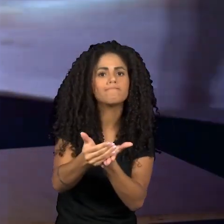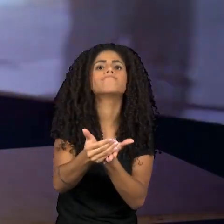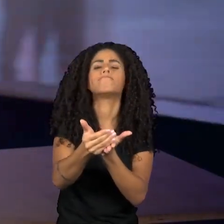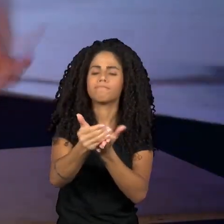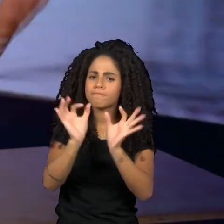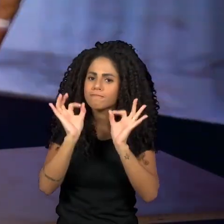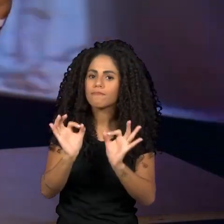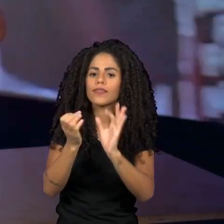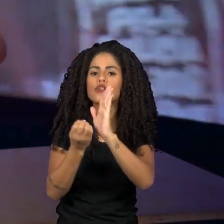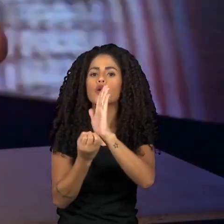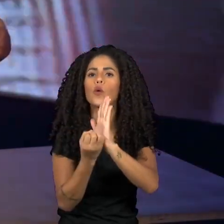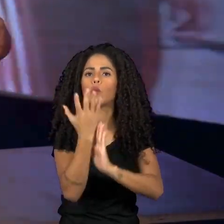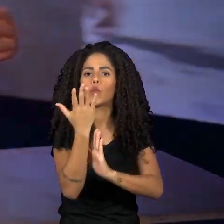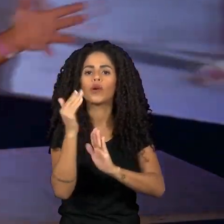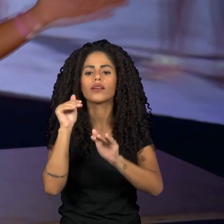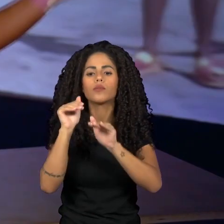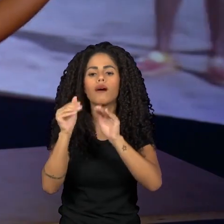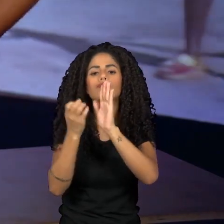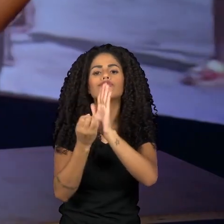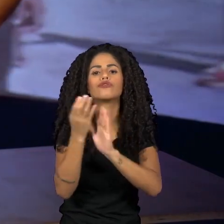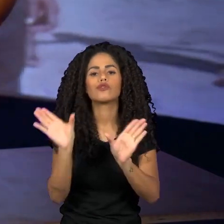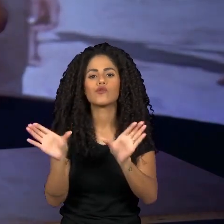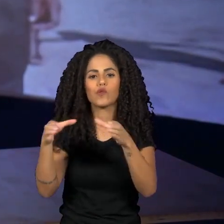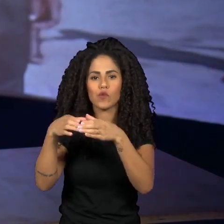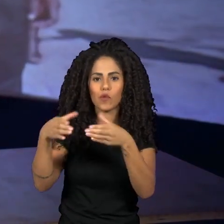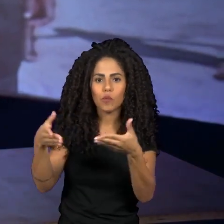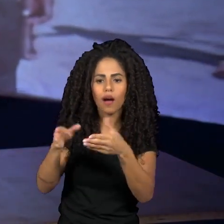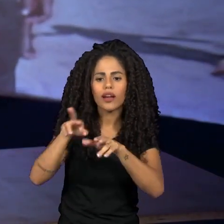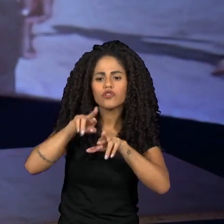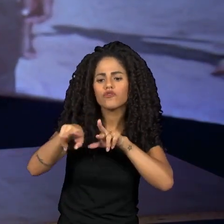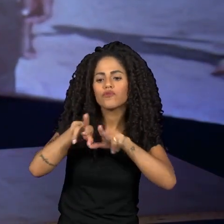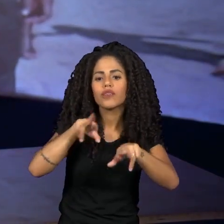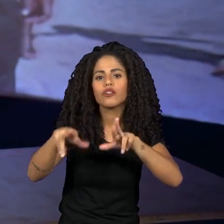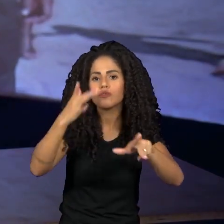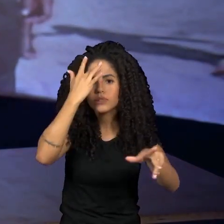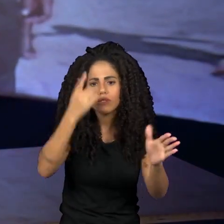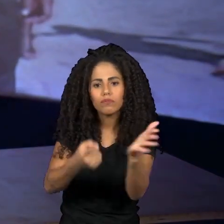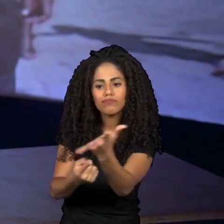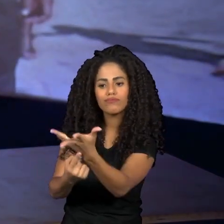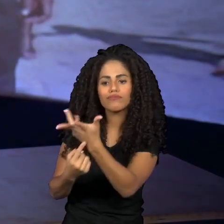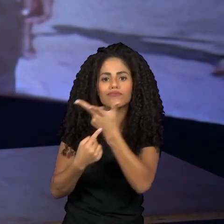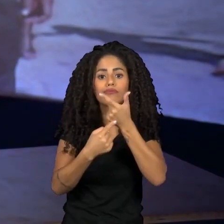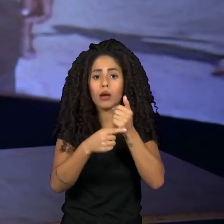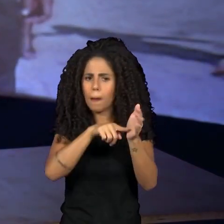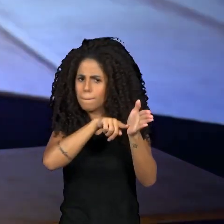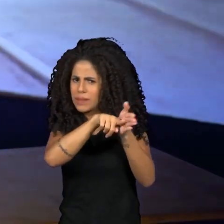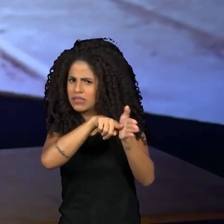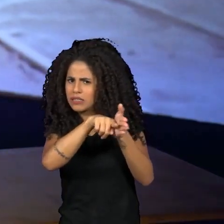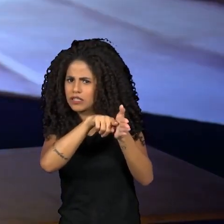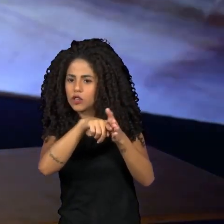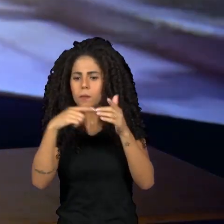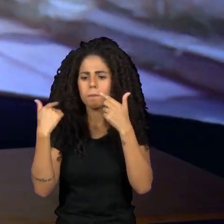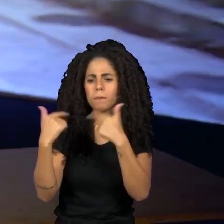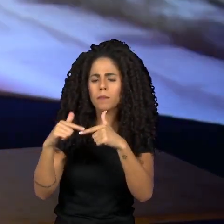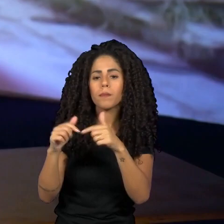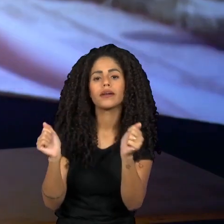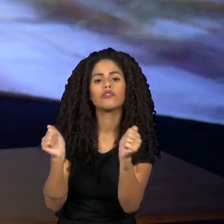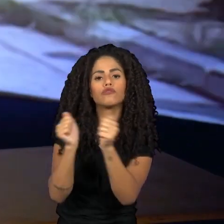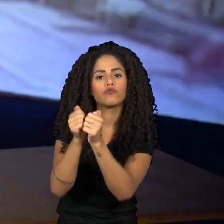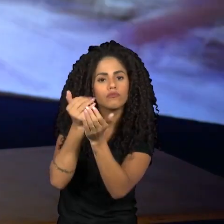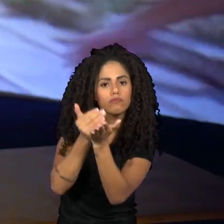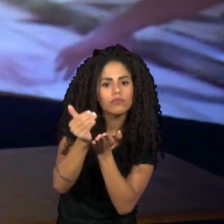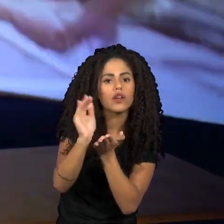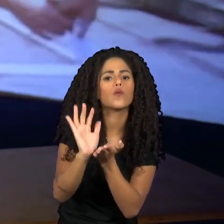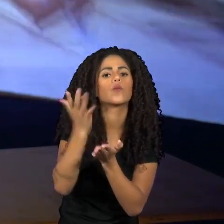que surge o chamado para que se junte diferentes artistas, pesquisadores, para trabalhar a partir